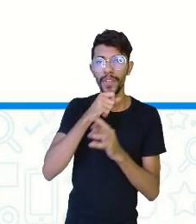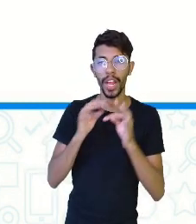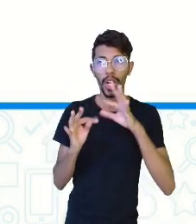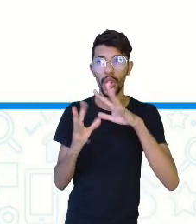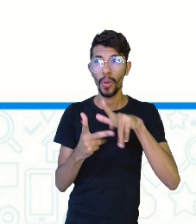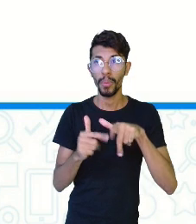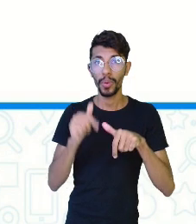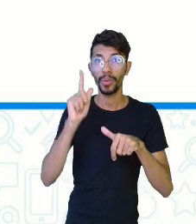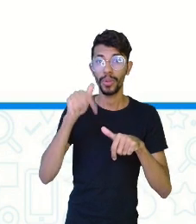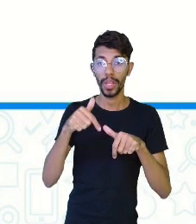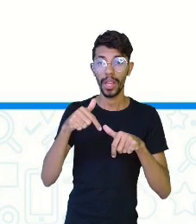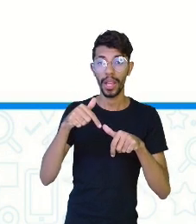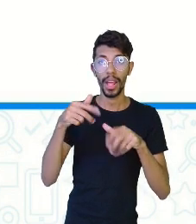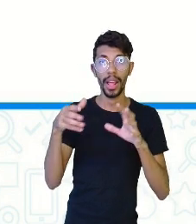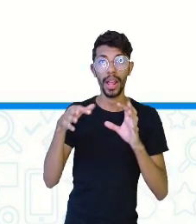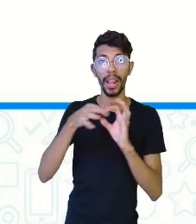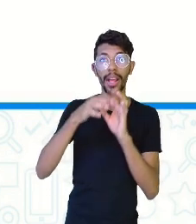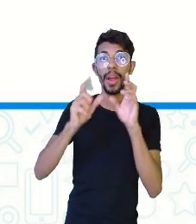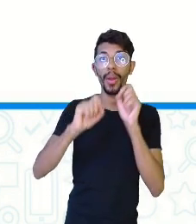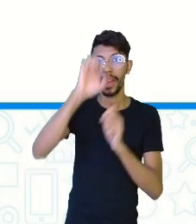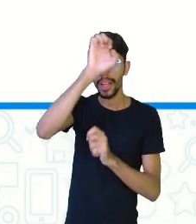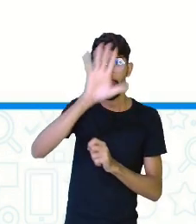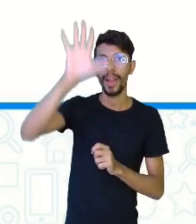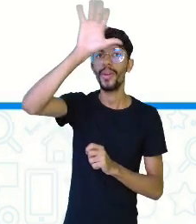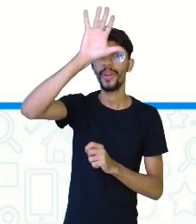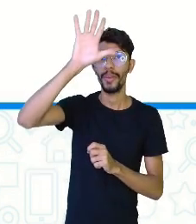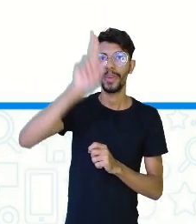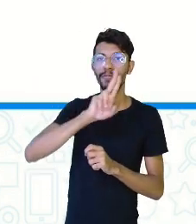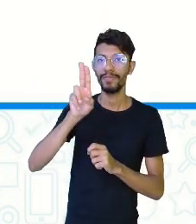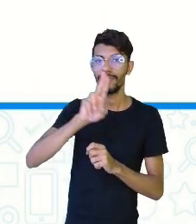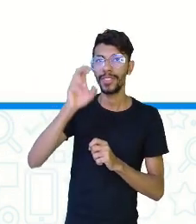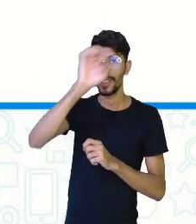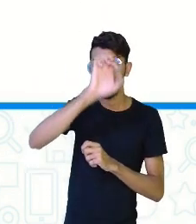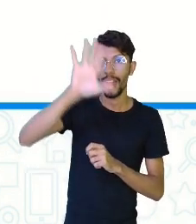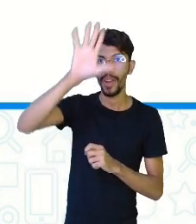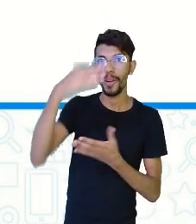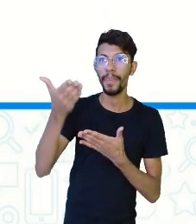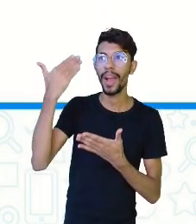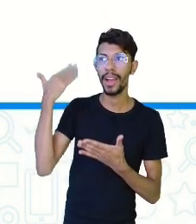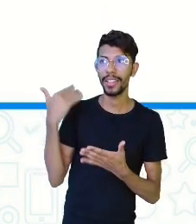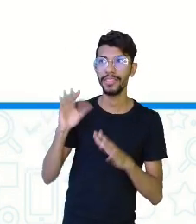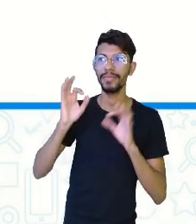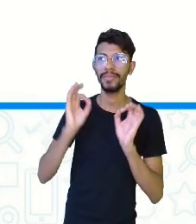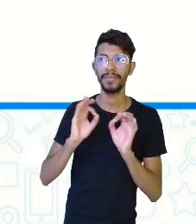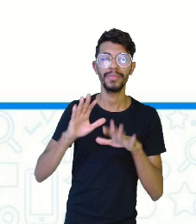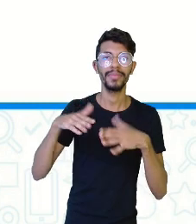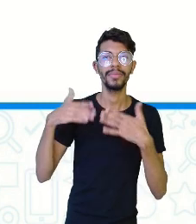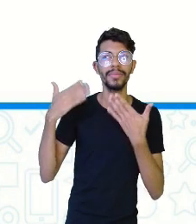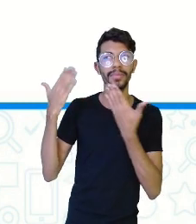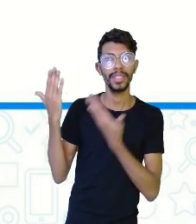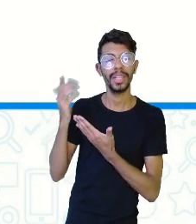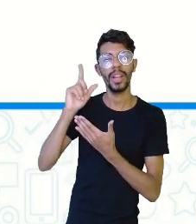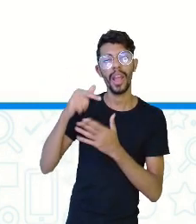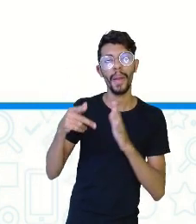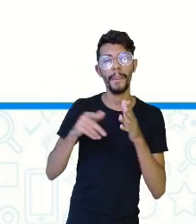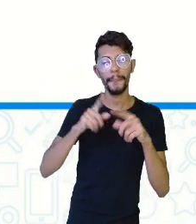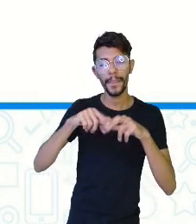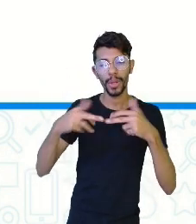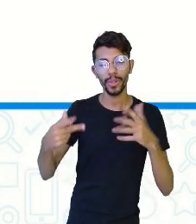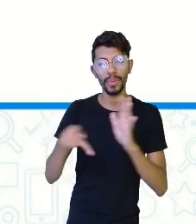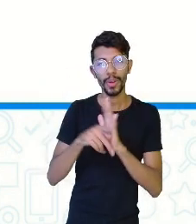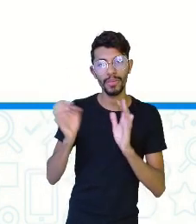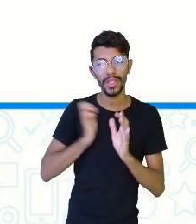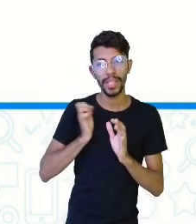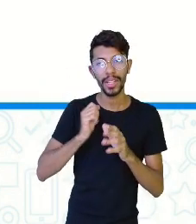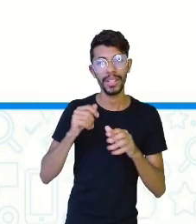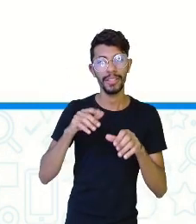de cana-de-açúcar, que foi uma fonte de riqueza para a região Nordeste no tempo da colonização. E ainda hoje